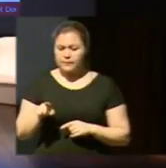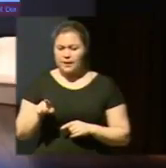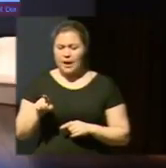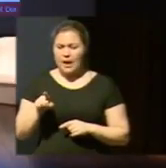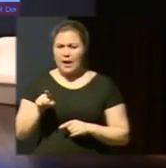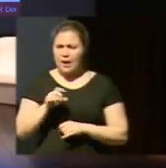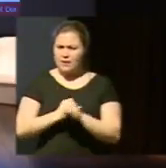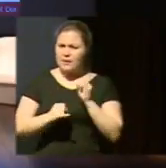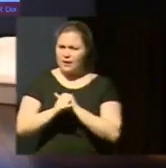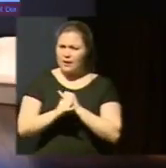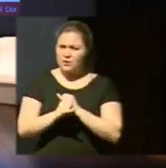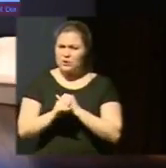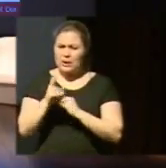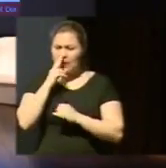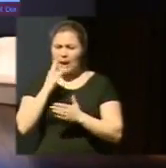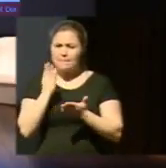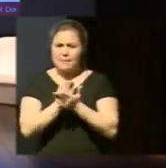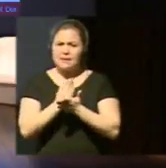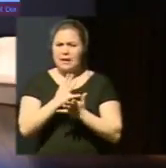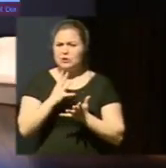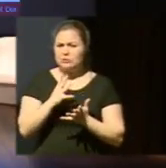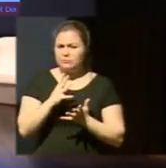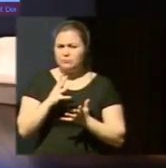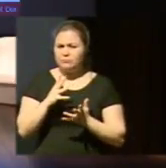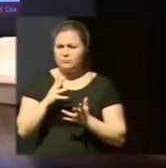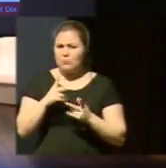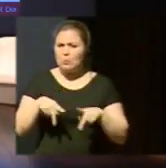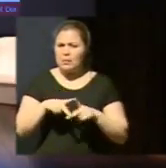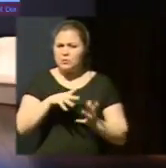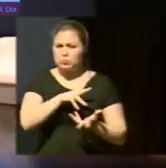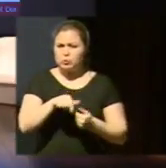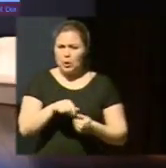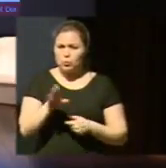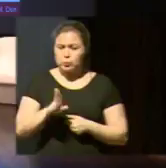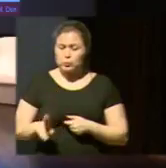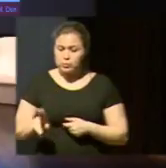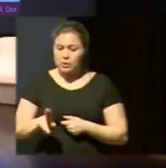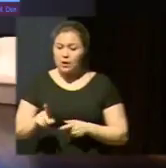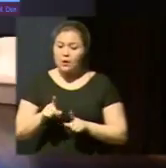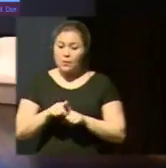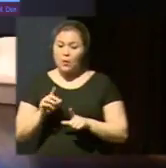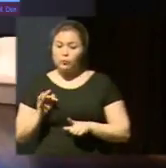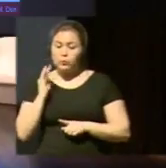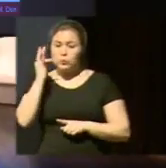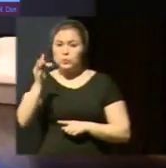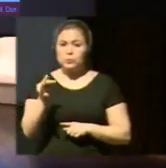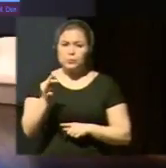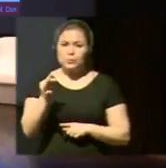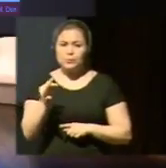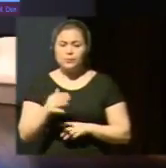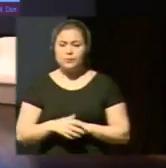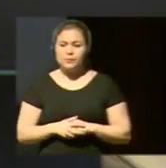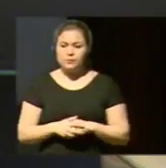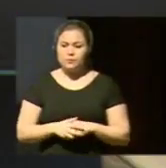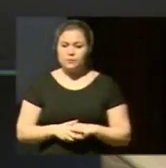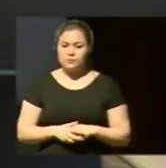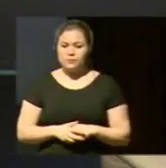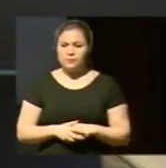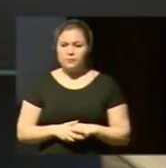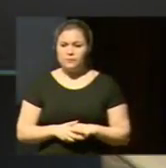a internet, e entre meses a metade da população mundial usa. E no futuro,